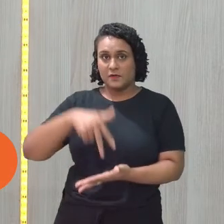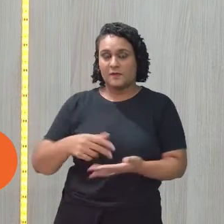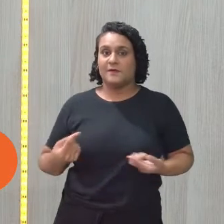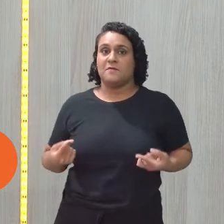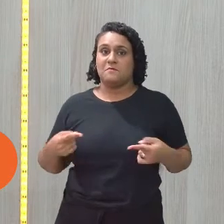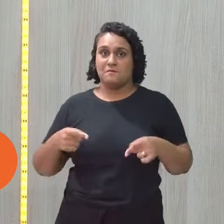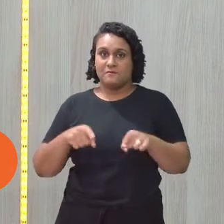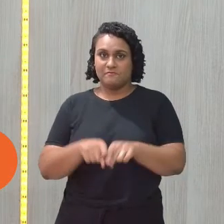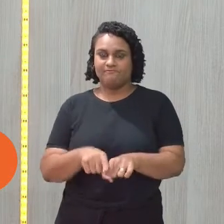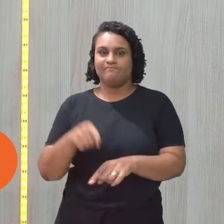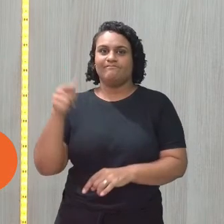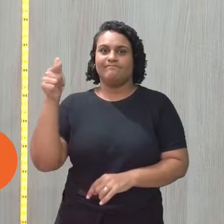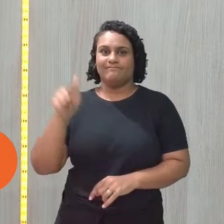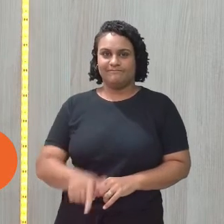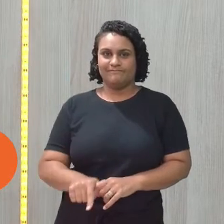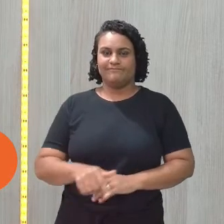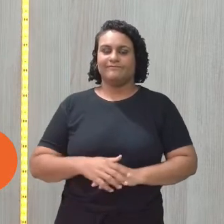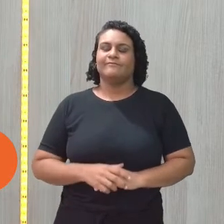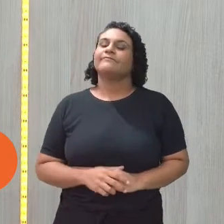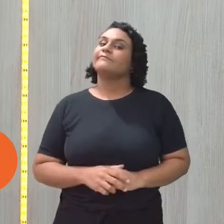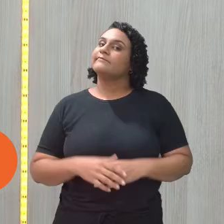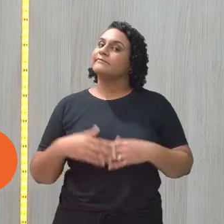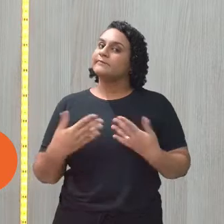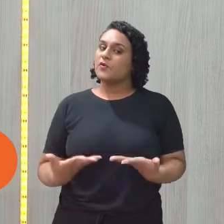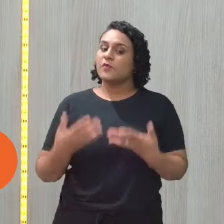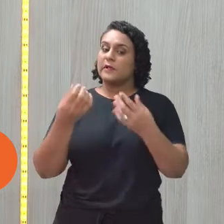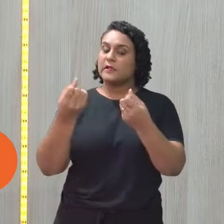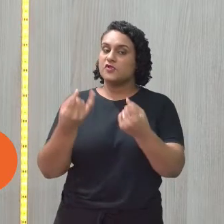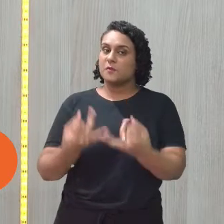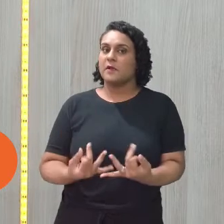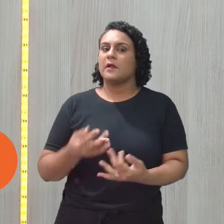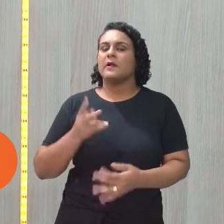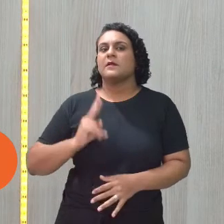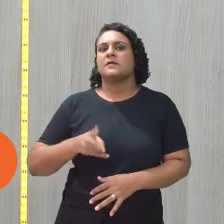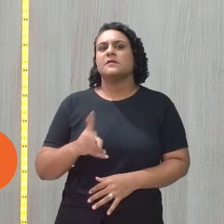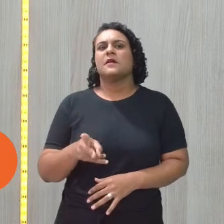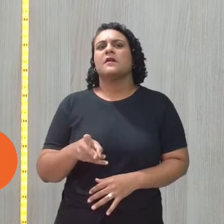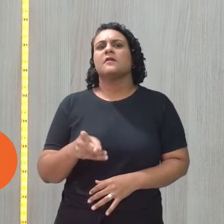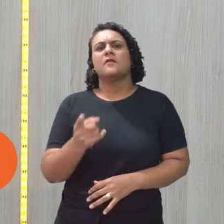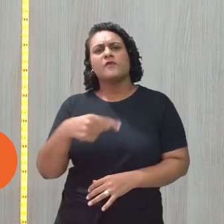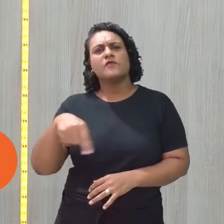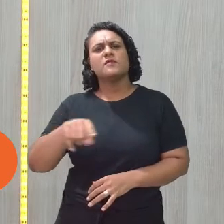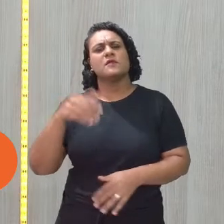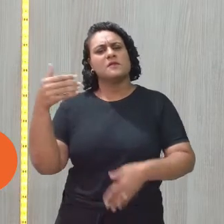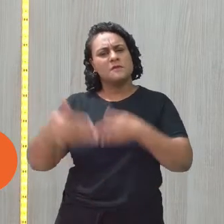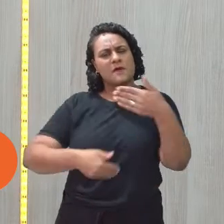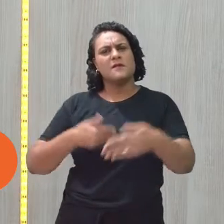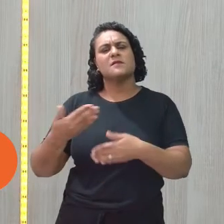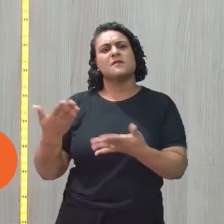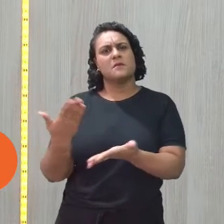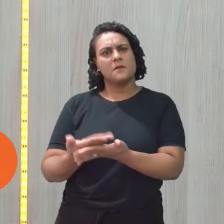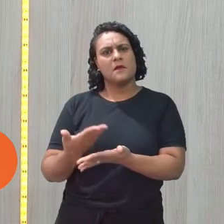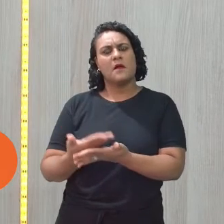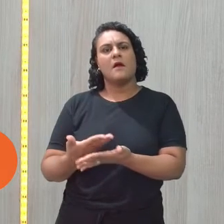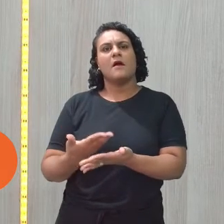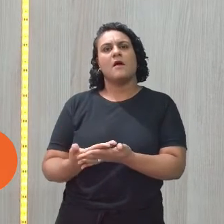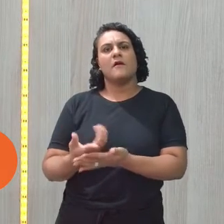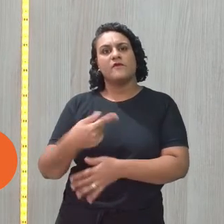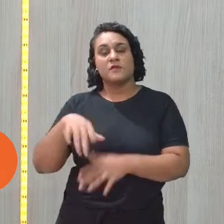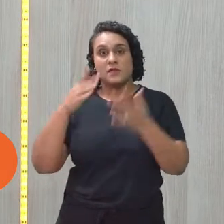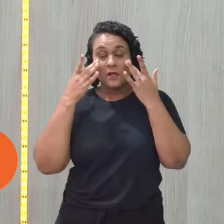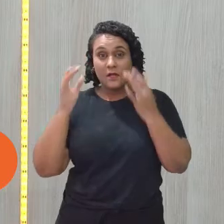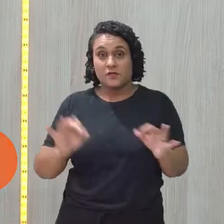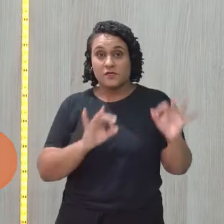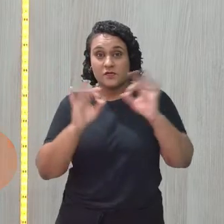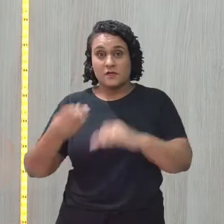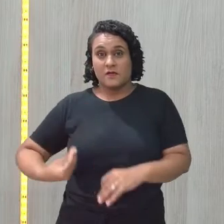parceria e, como a gente sempre diz, né? Ou seja, sinta-se participante dessa aula. Se você está vendo ao vivo